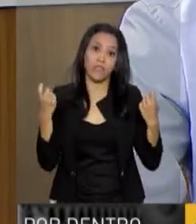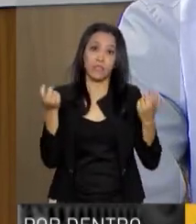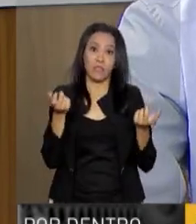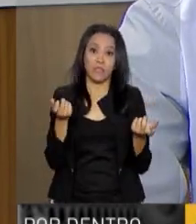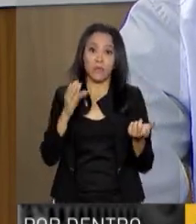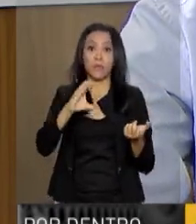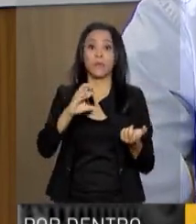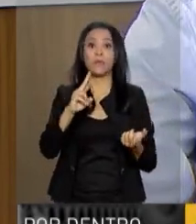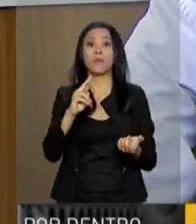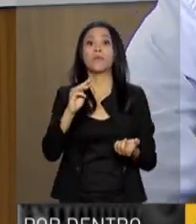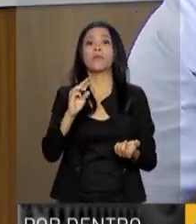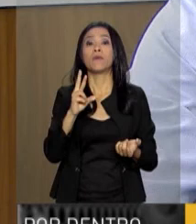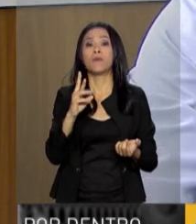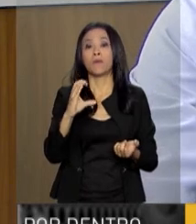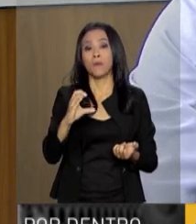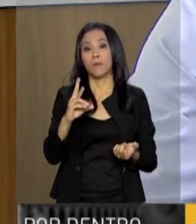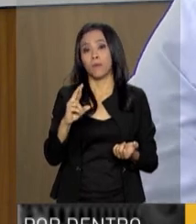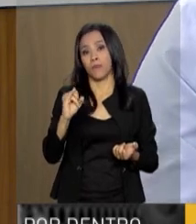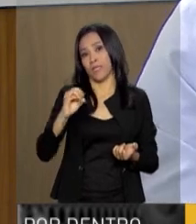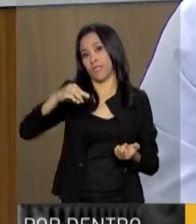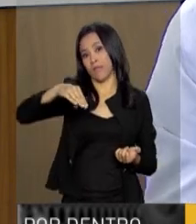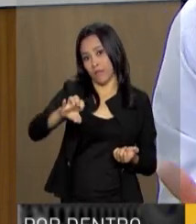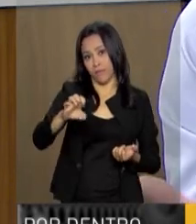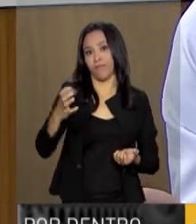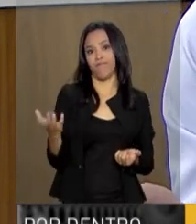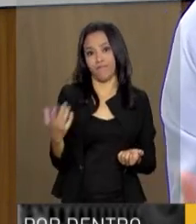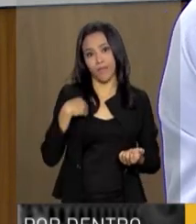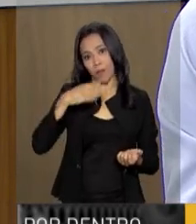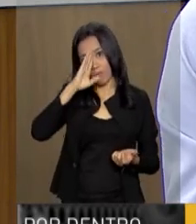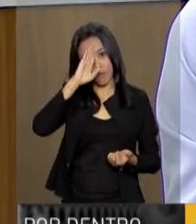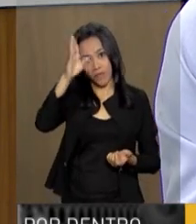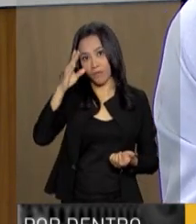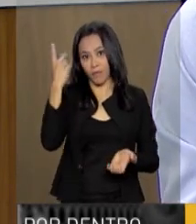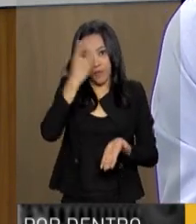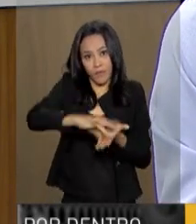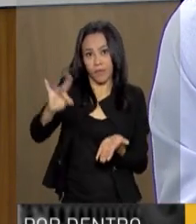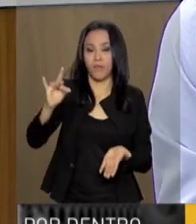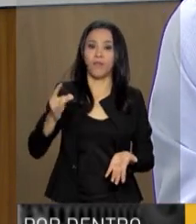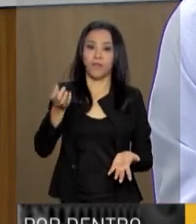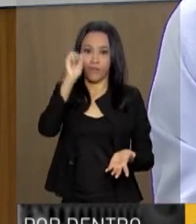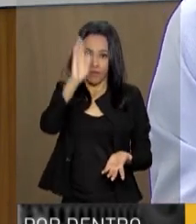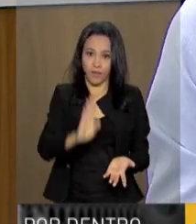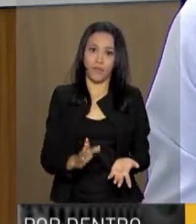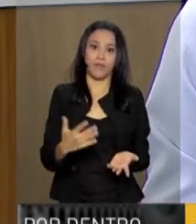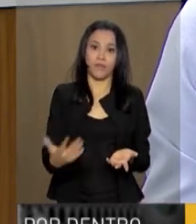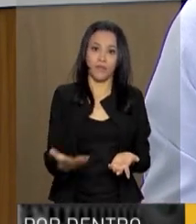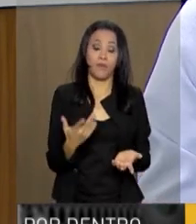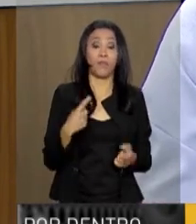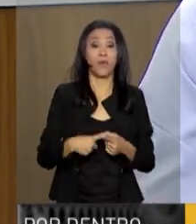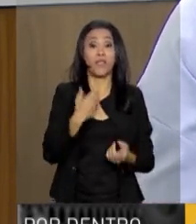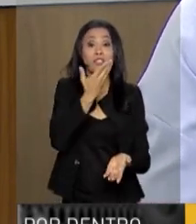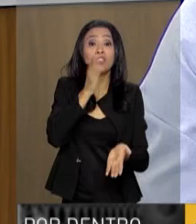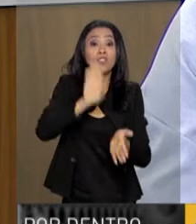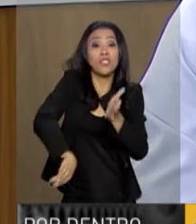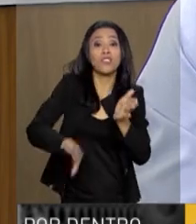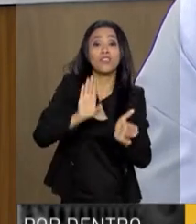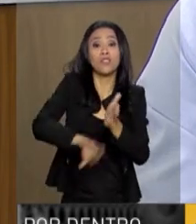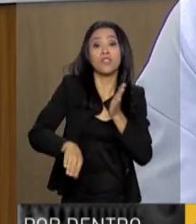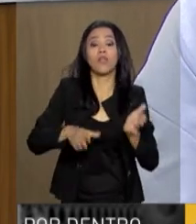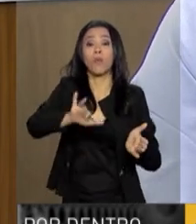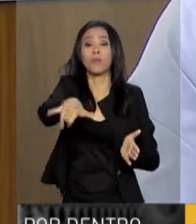o principal adversário do estado brasileiro é o principal adversário das perspectivas e das oportunidades para a juventude